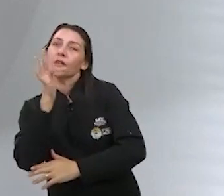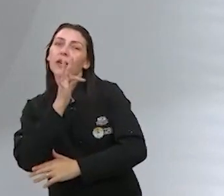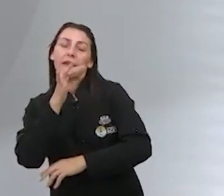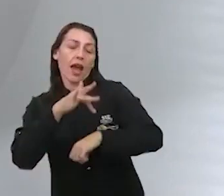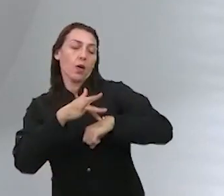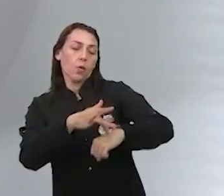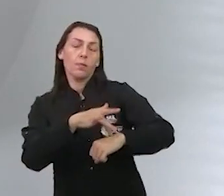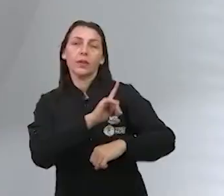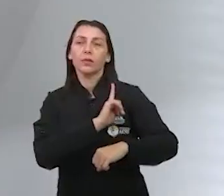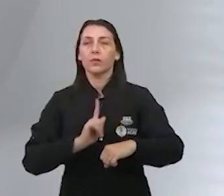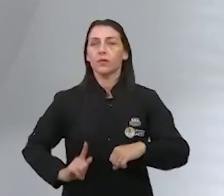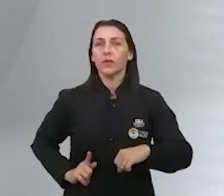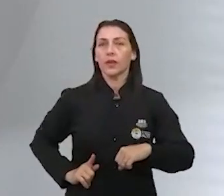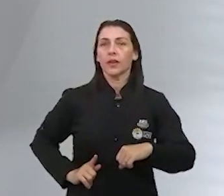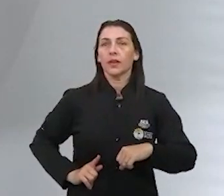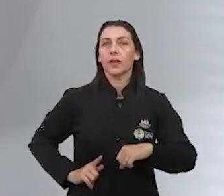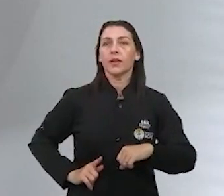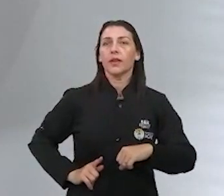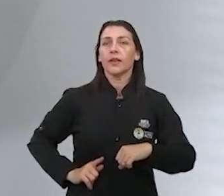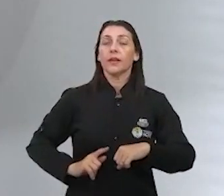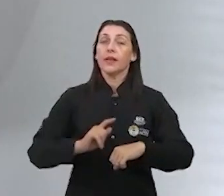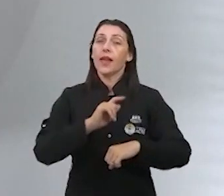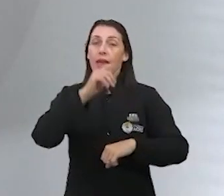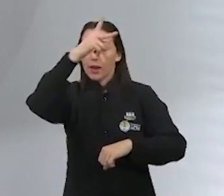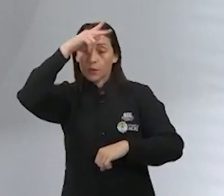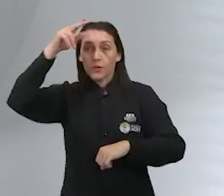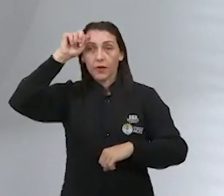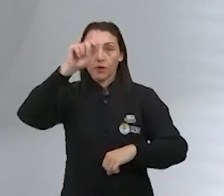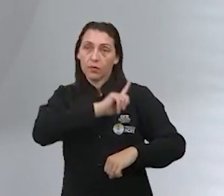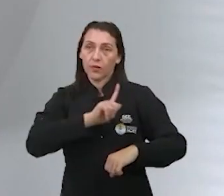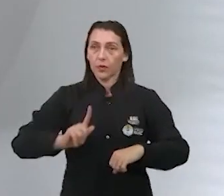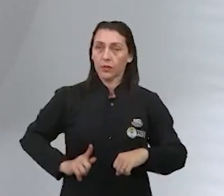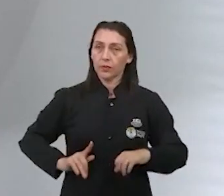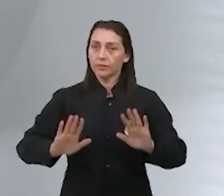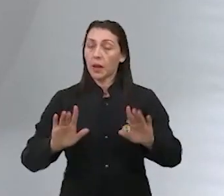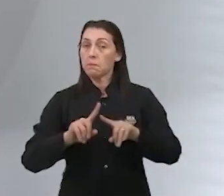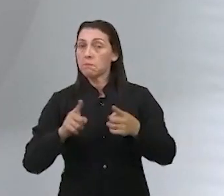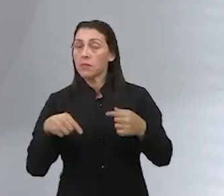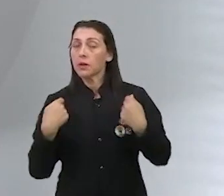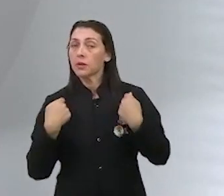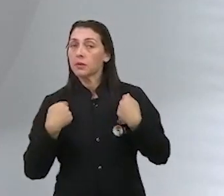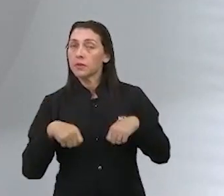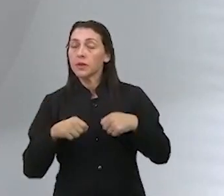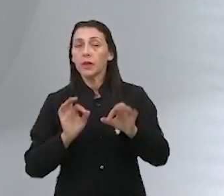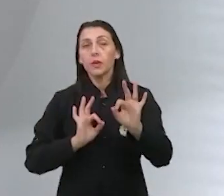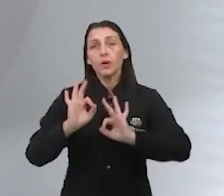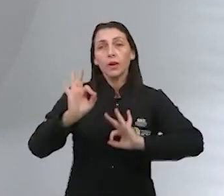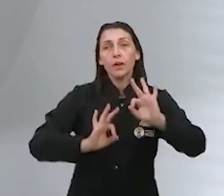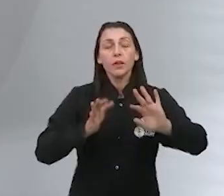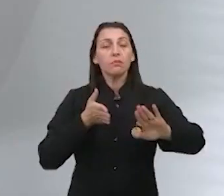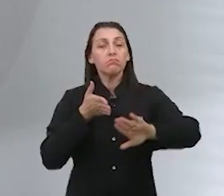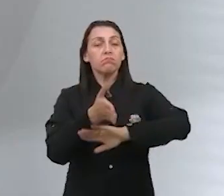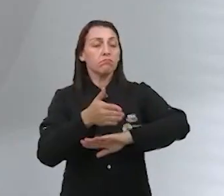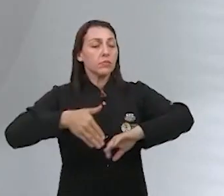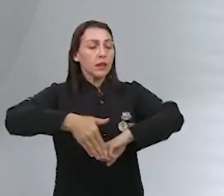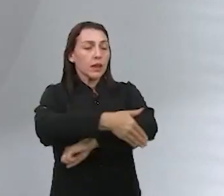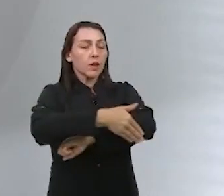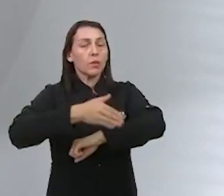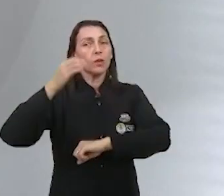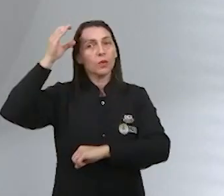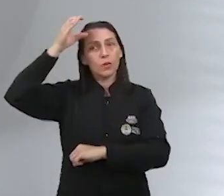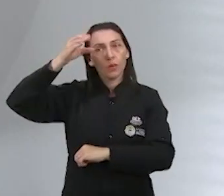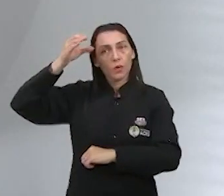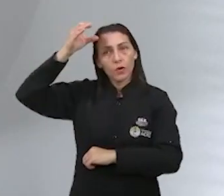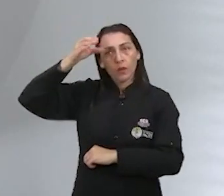culpa é do governo, é do governador, é do prefeito, é de não sei quem, mas a gente tem que se organizar para isso, ir para a rua de forma